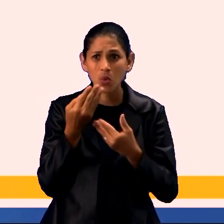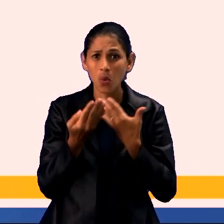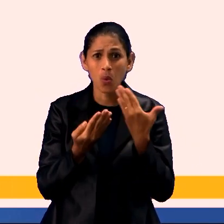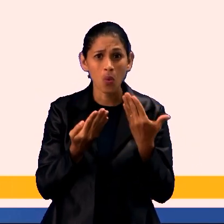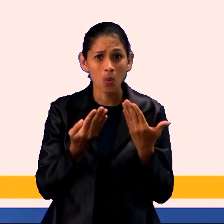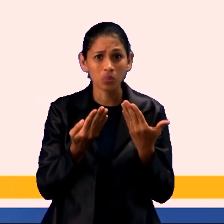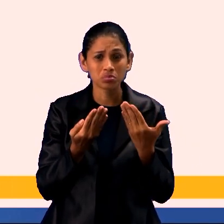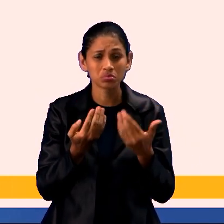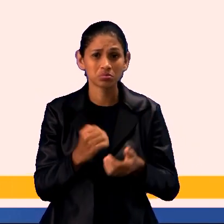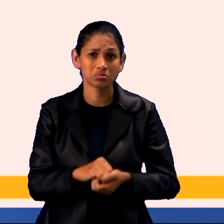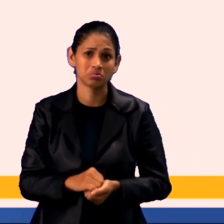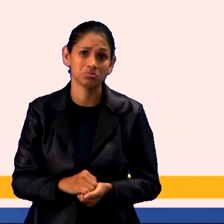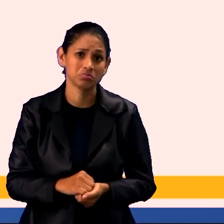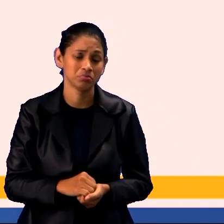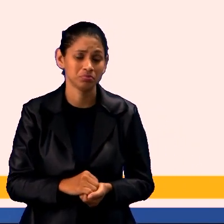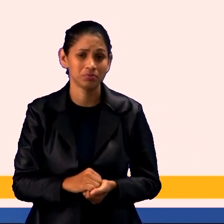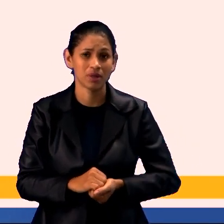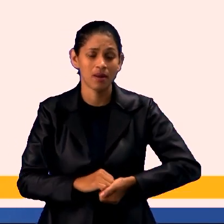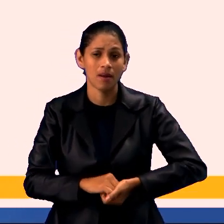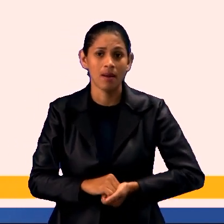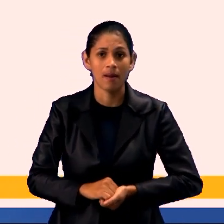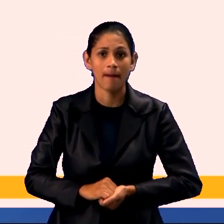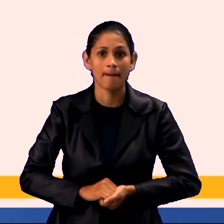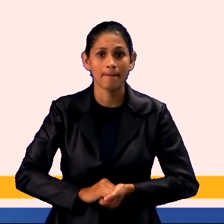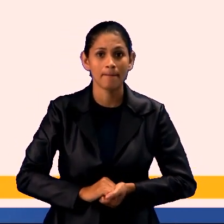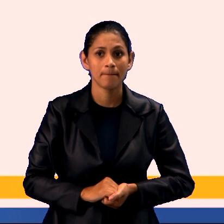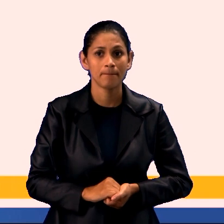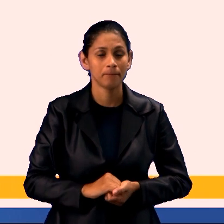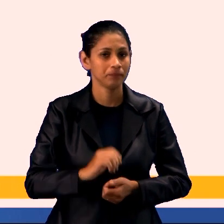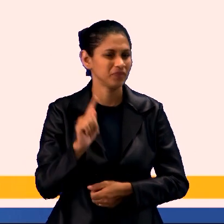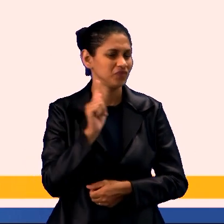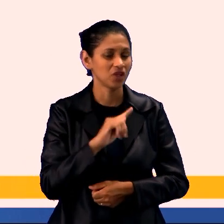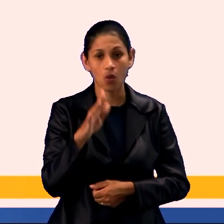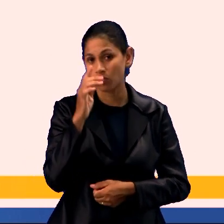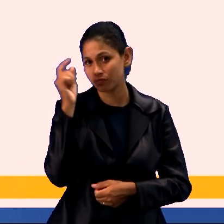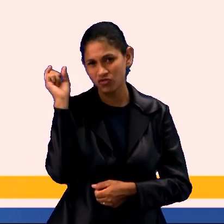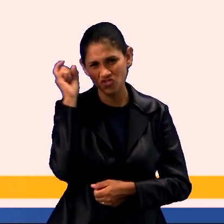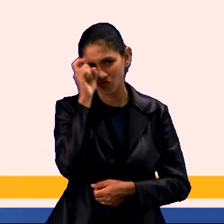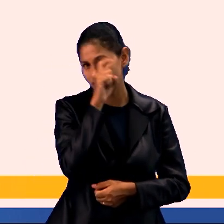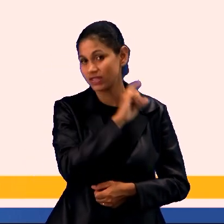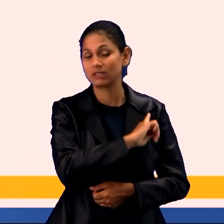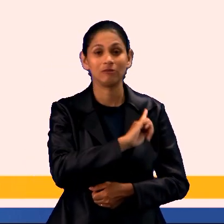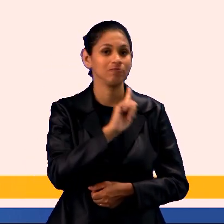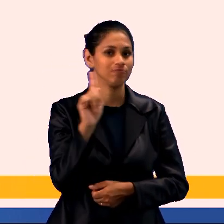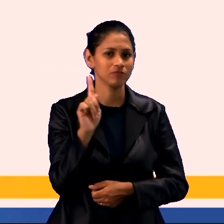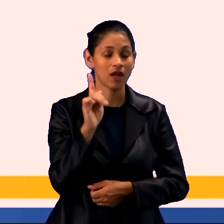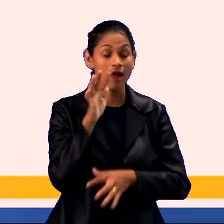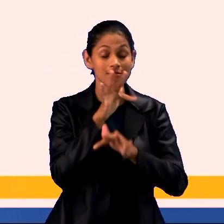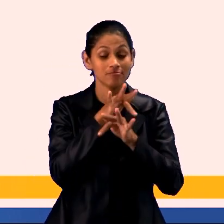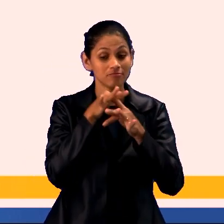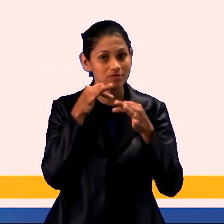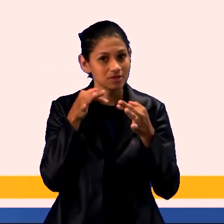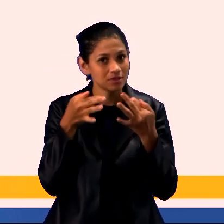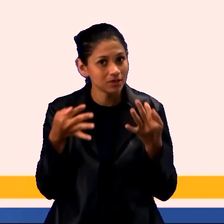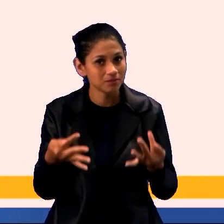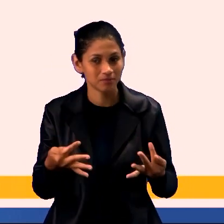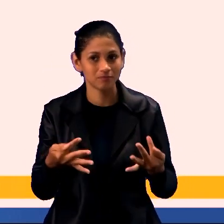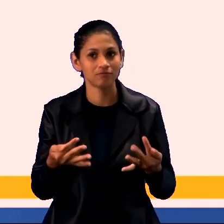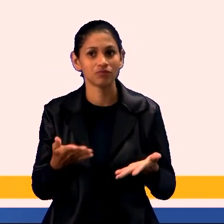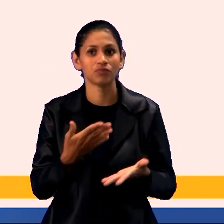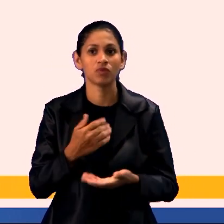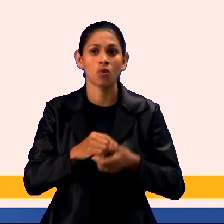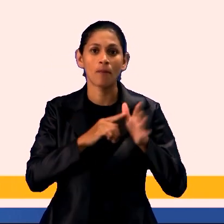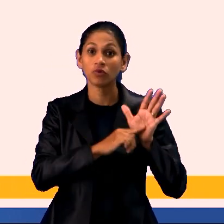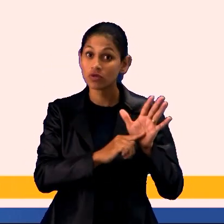e dividir, professora, deve ser um bicho de 7 cabeças. Não, gente, não é, é muito simples. Vou mostrar para